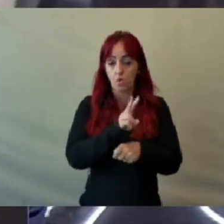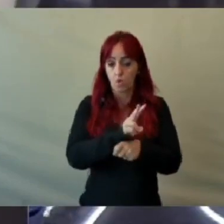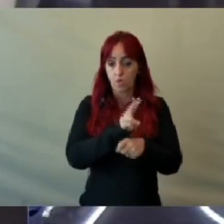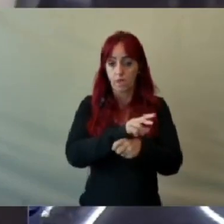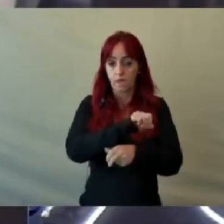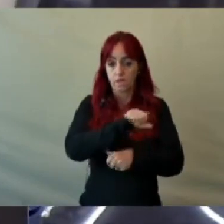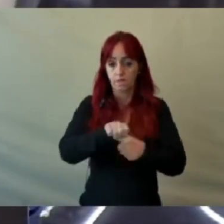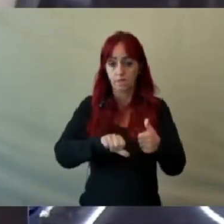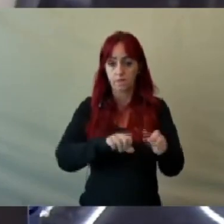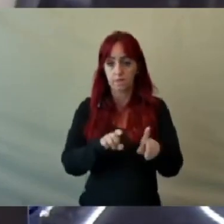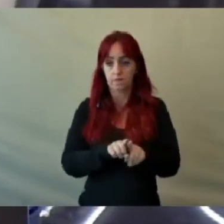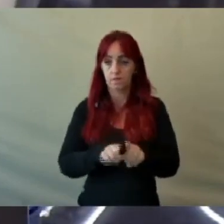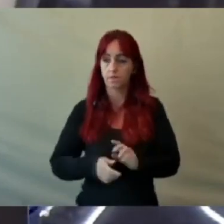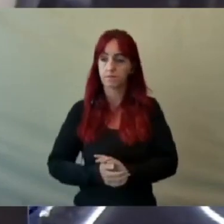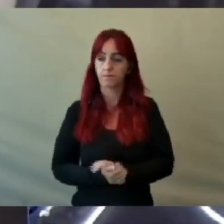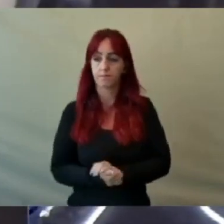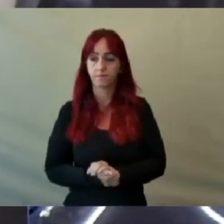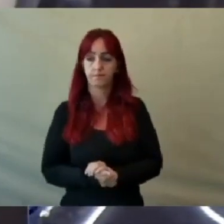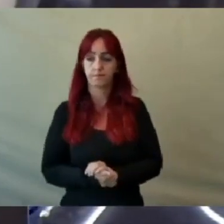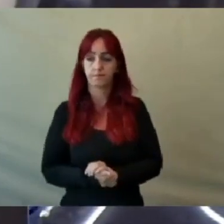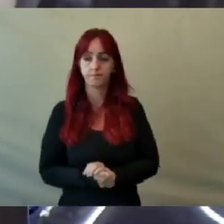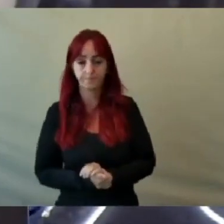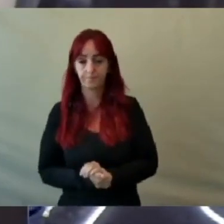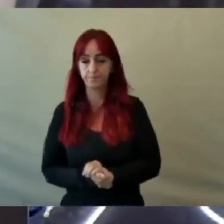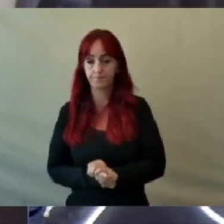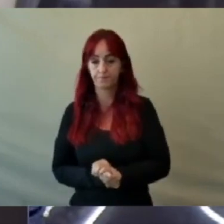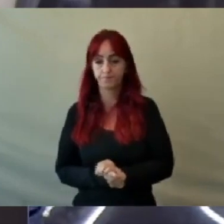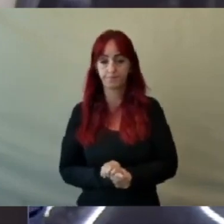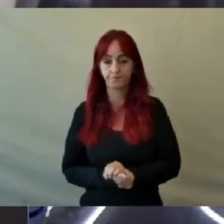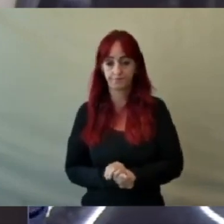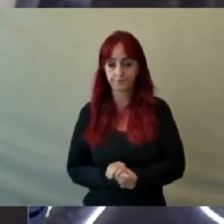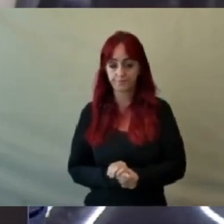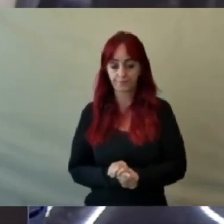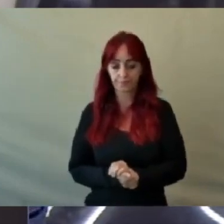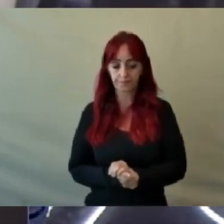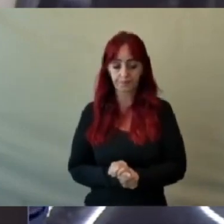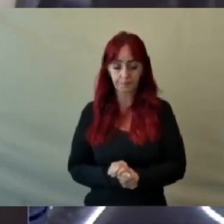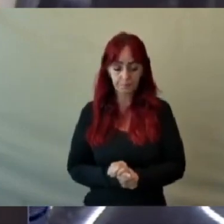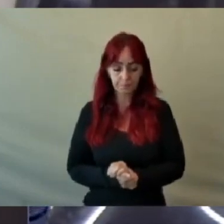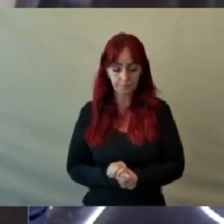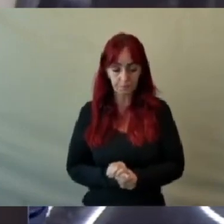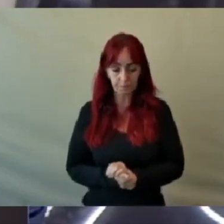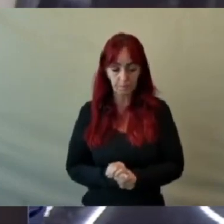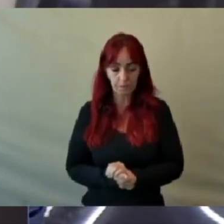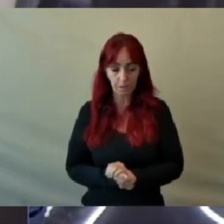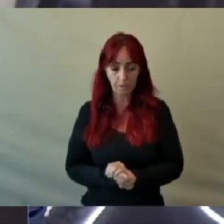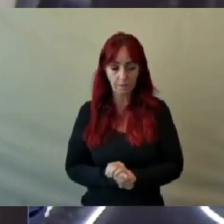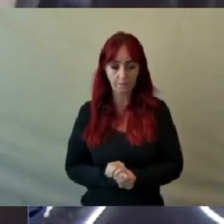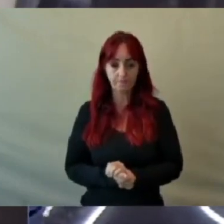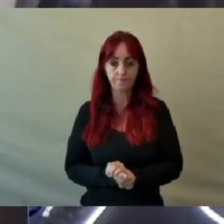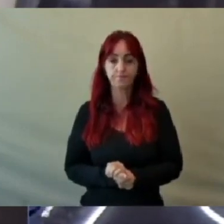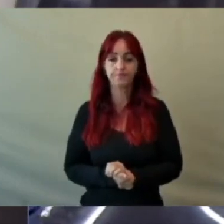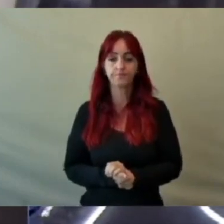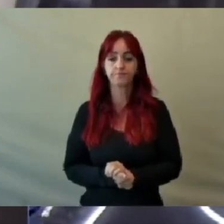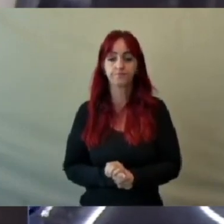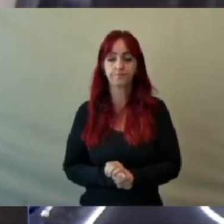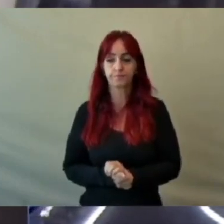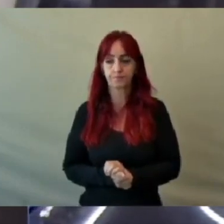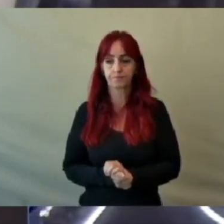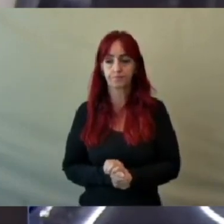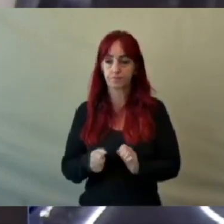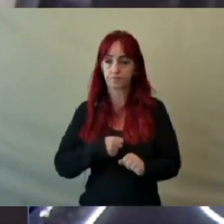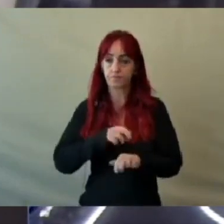maravilha é isso eu acho que diversos pontos de partidas foram dados